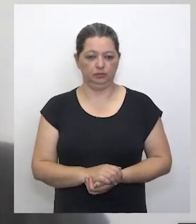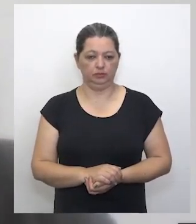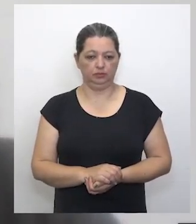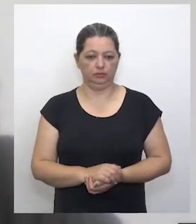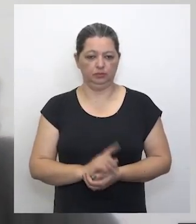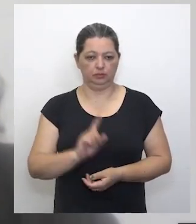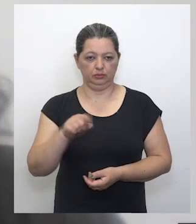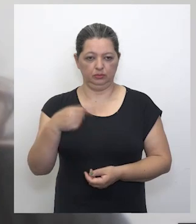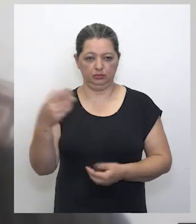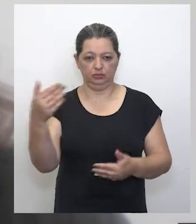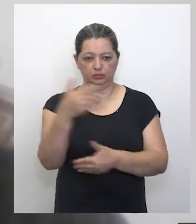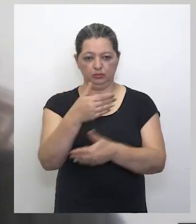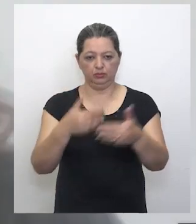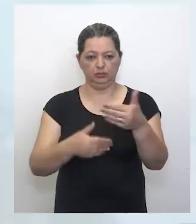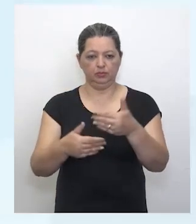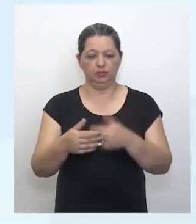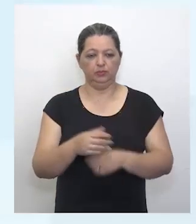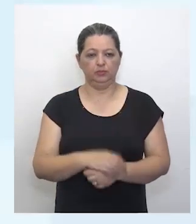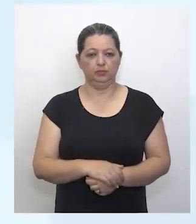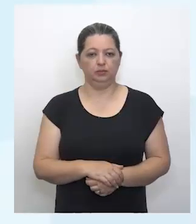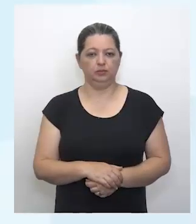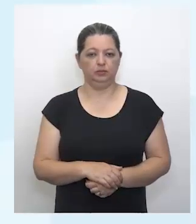Próximo slide.